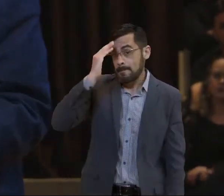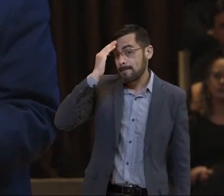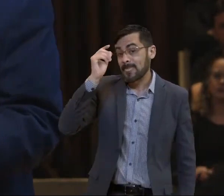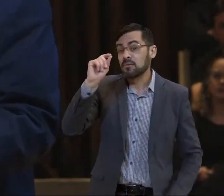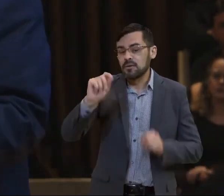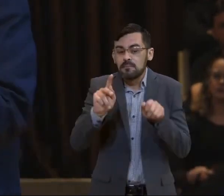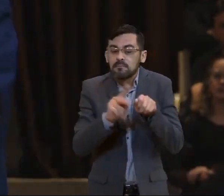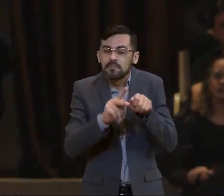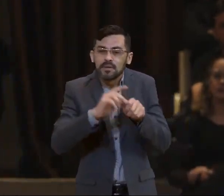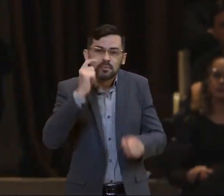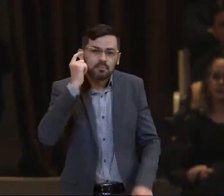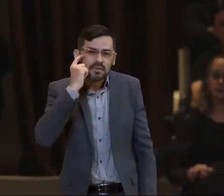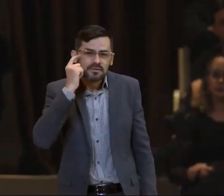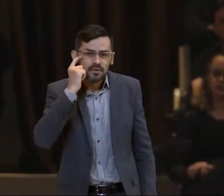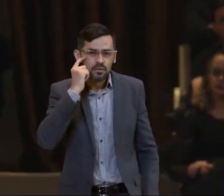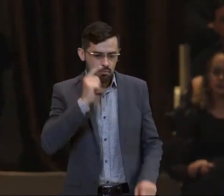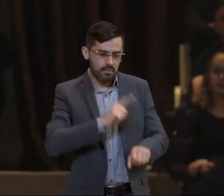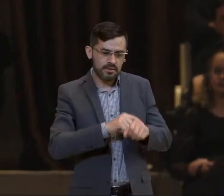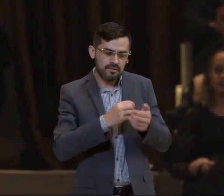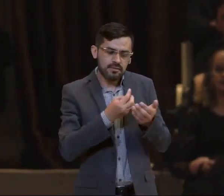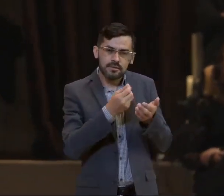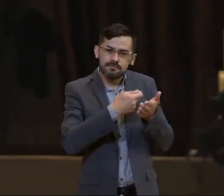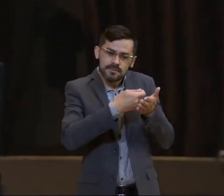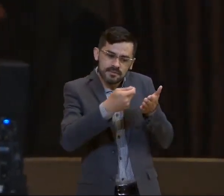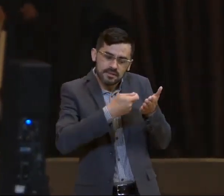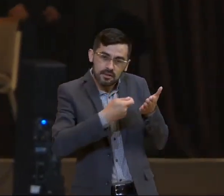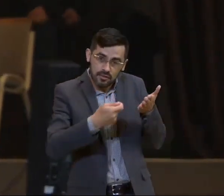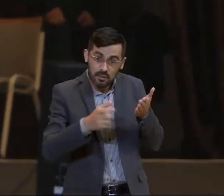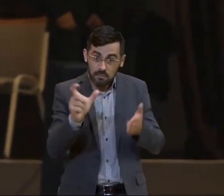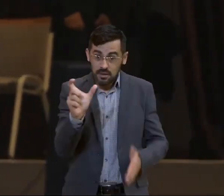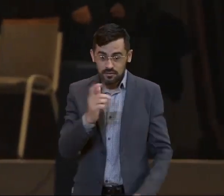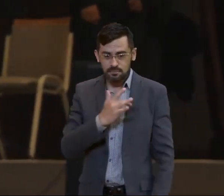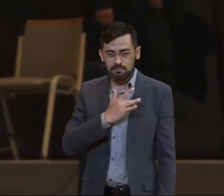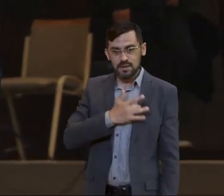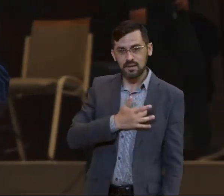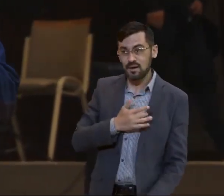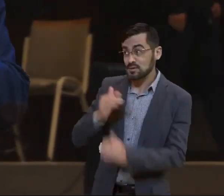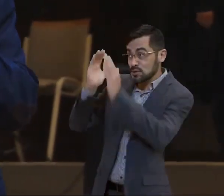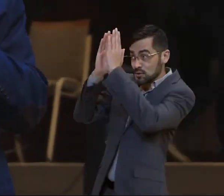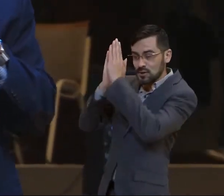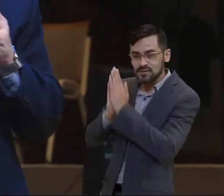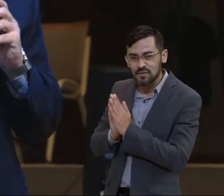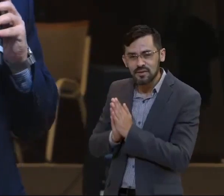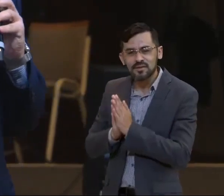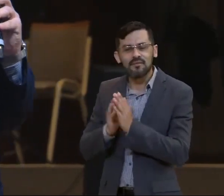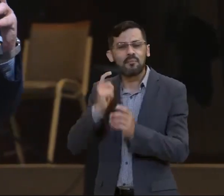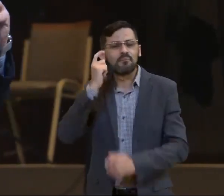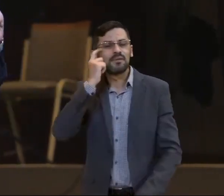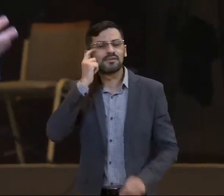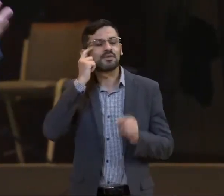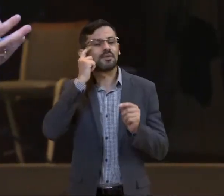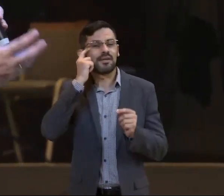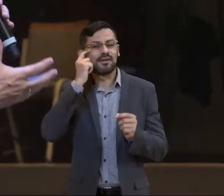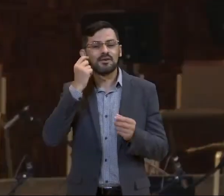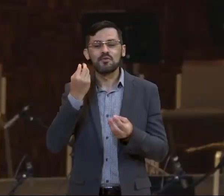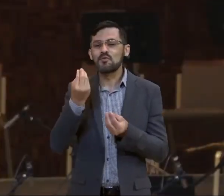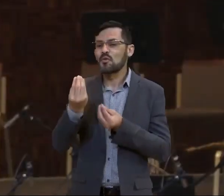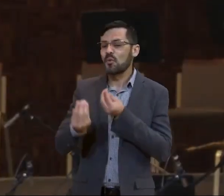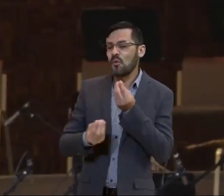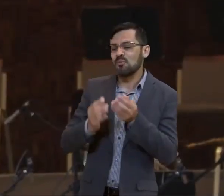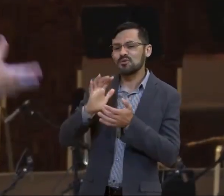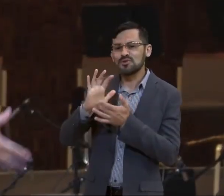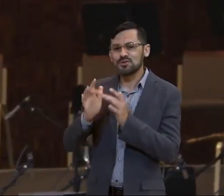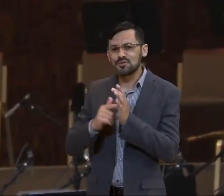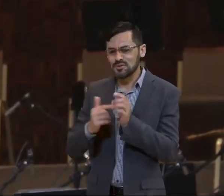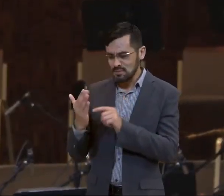estava pensando quando ele escreveu sobre piedade, sobre adoração? Ele estava dizendo: como é que Jesus pôde